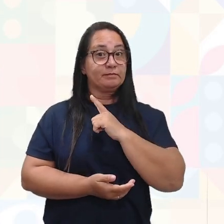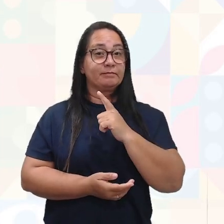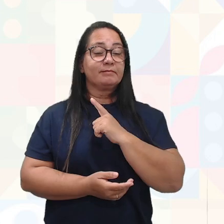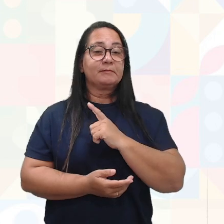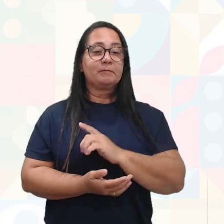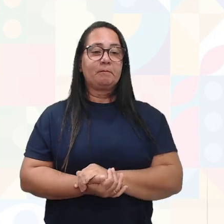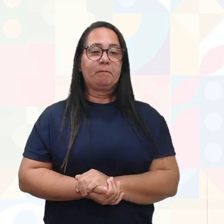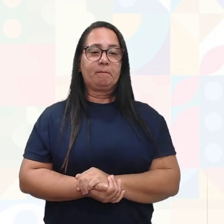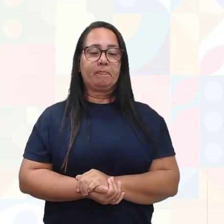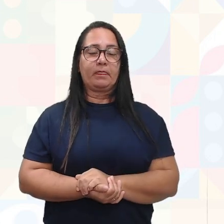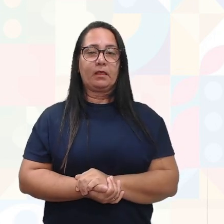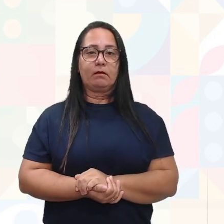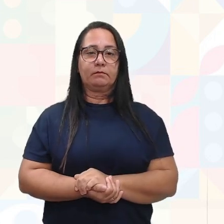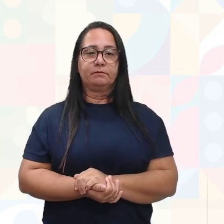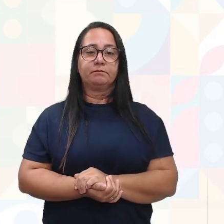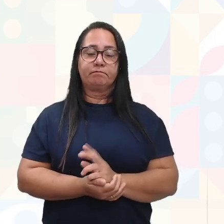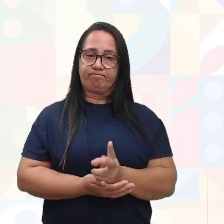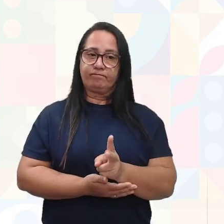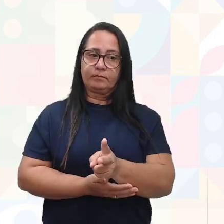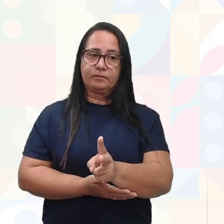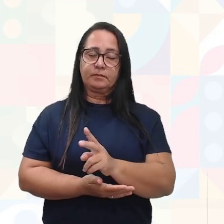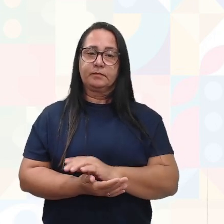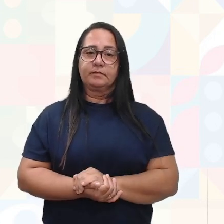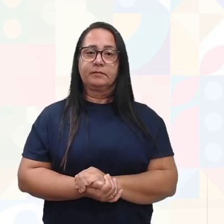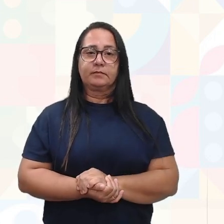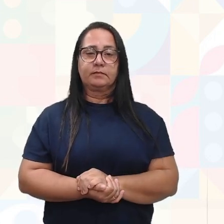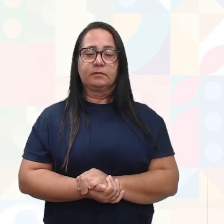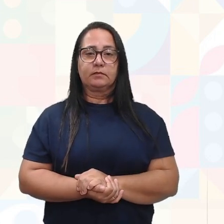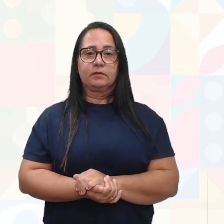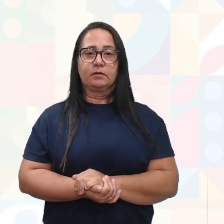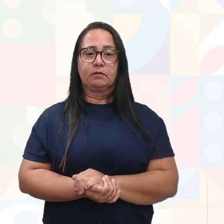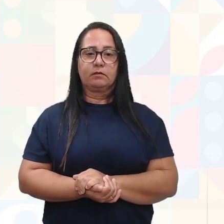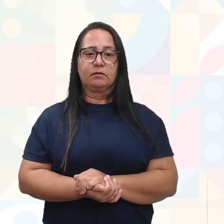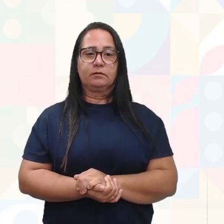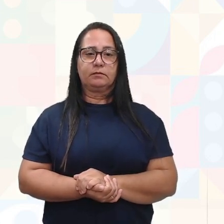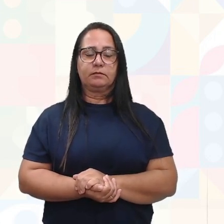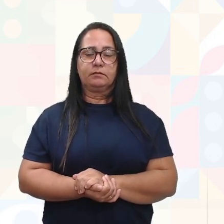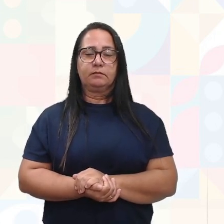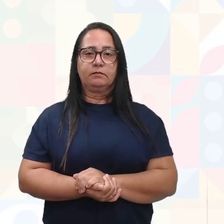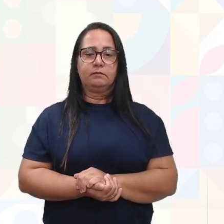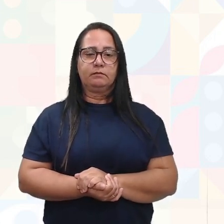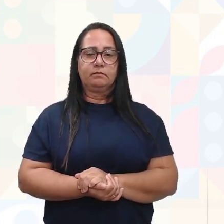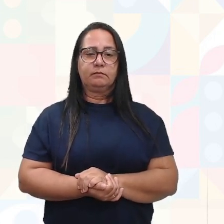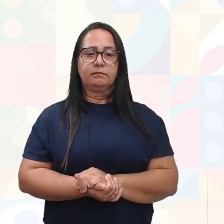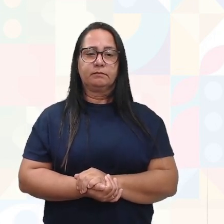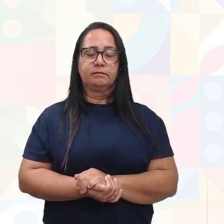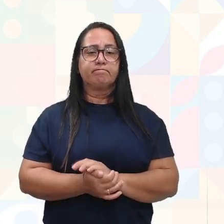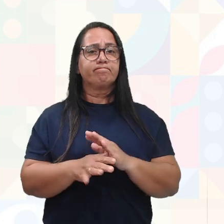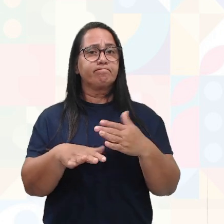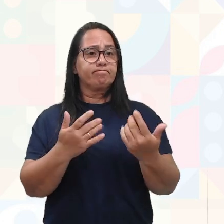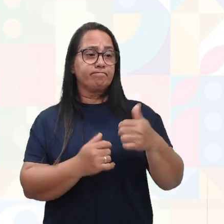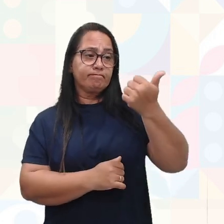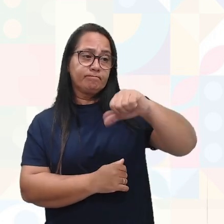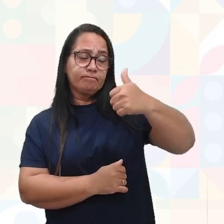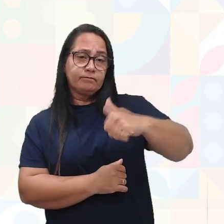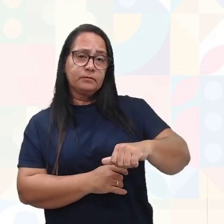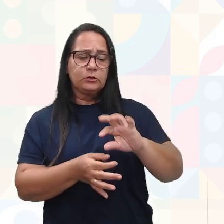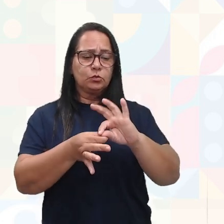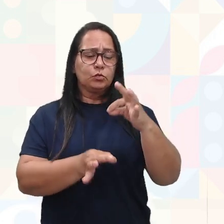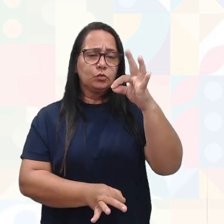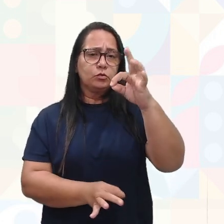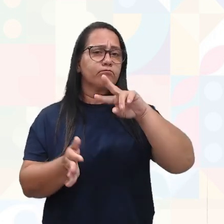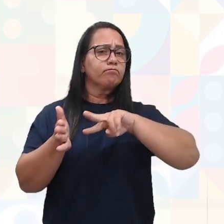lá, ok? Vamos prosseguir com a nossa videoaula? Bom, a análise do discurso. O que é